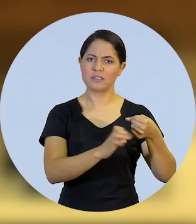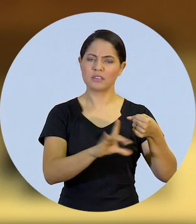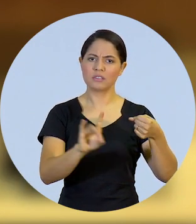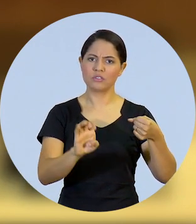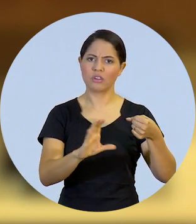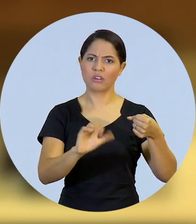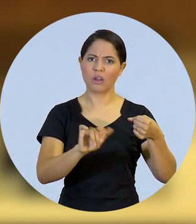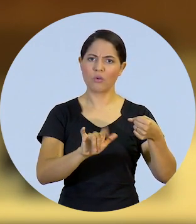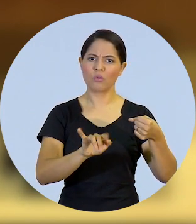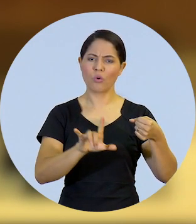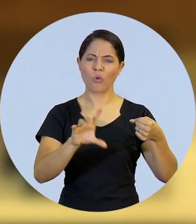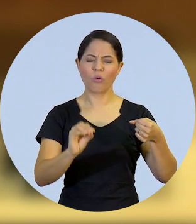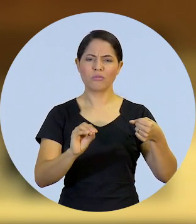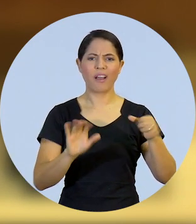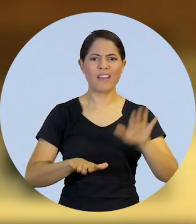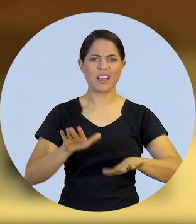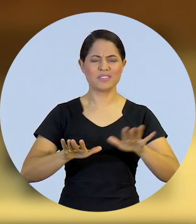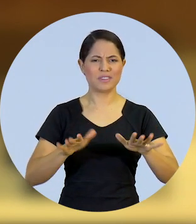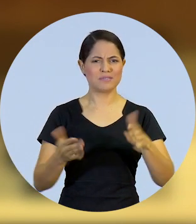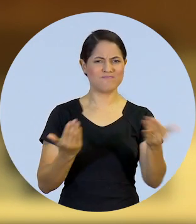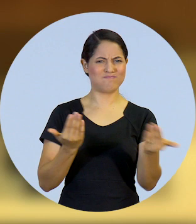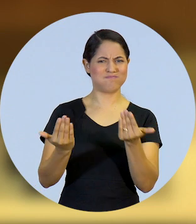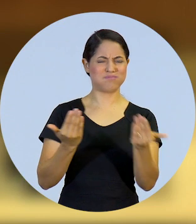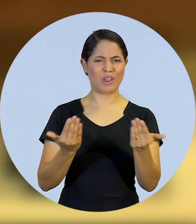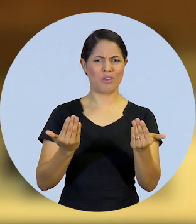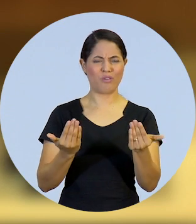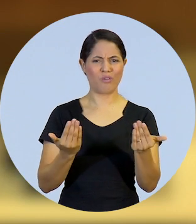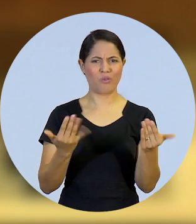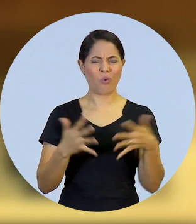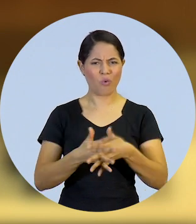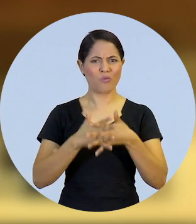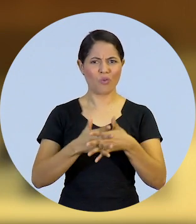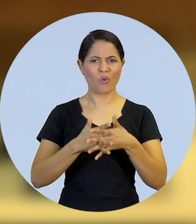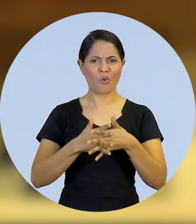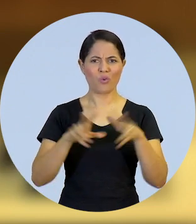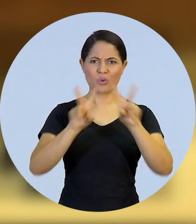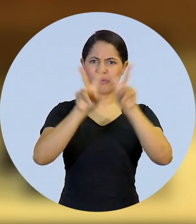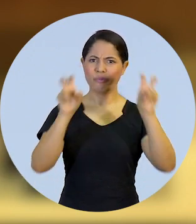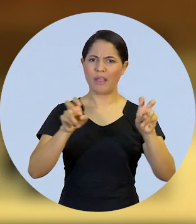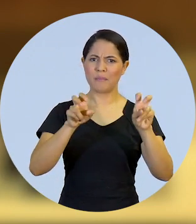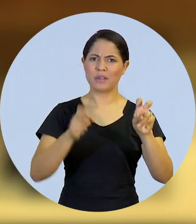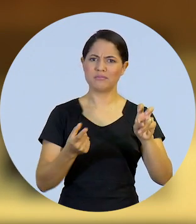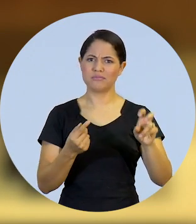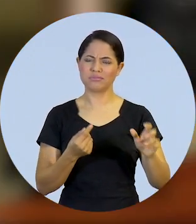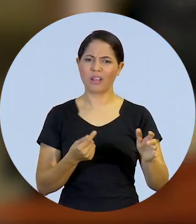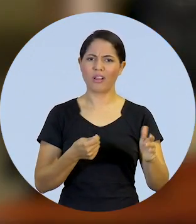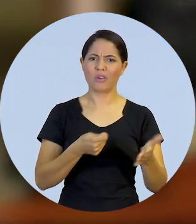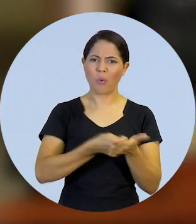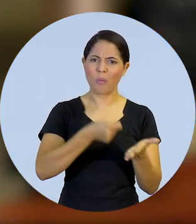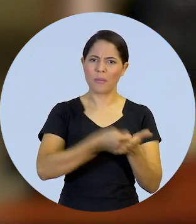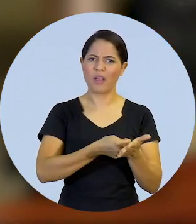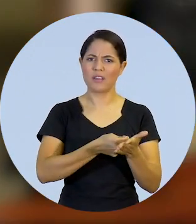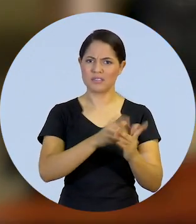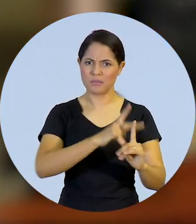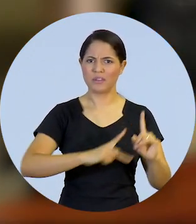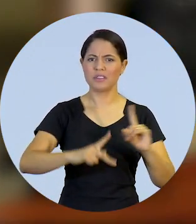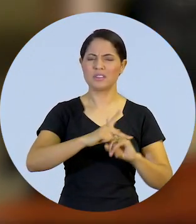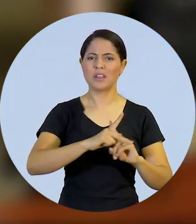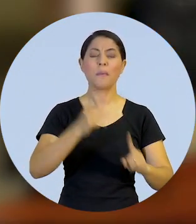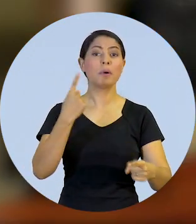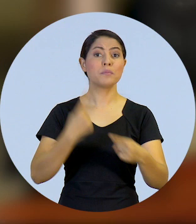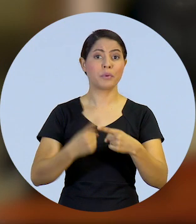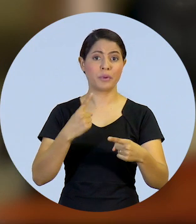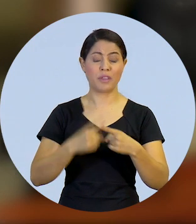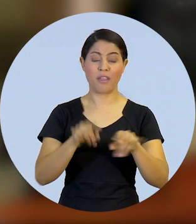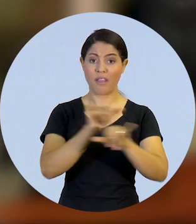correta interpretação da norma de incidência da contribuição previdenciária. Por quê? Porque quando ela descreve, né,